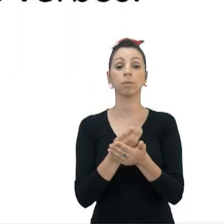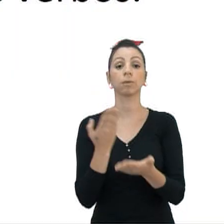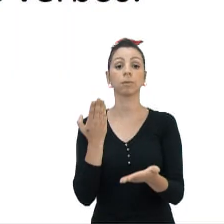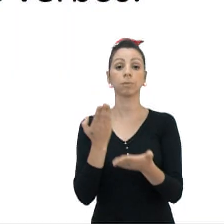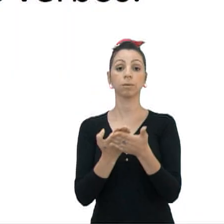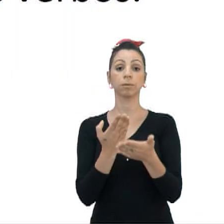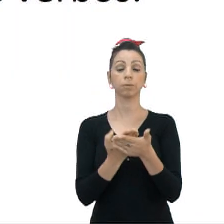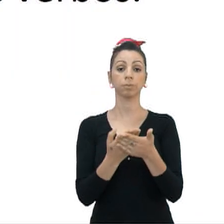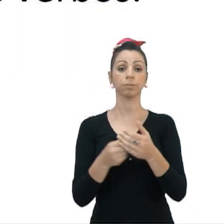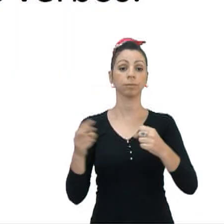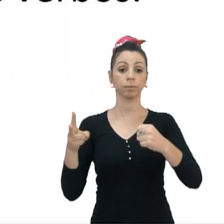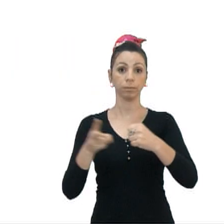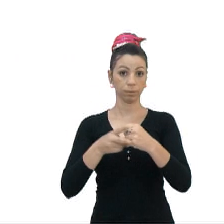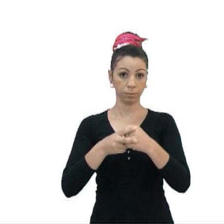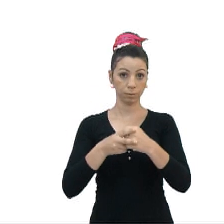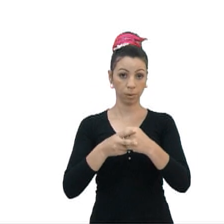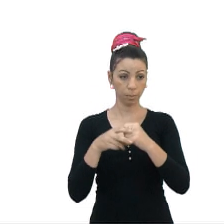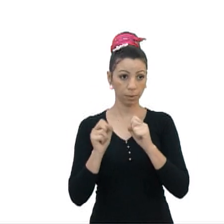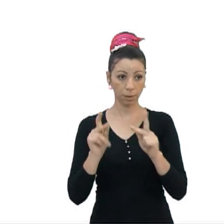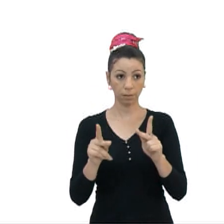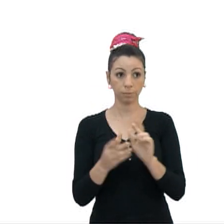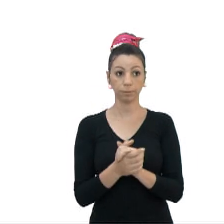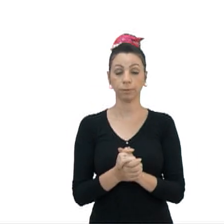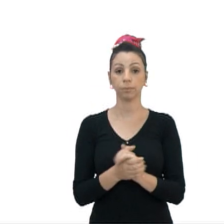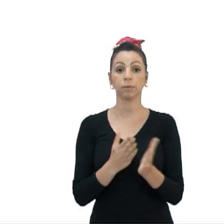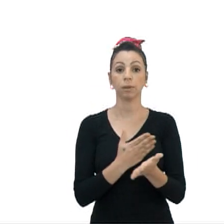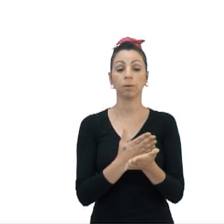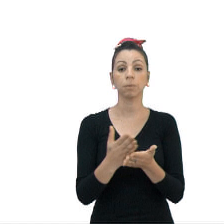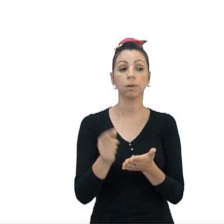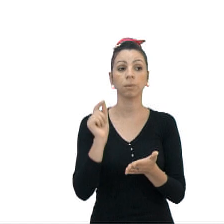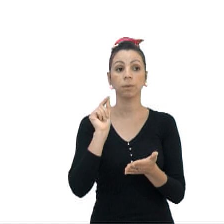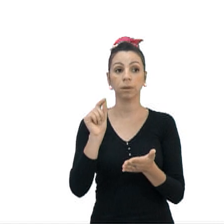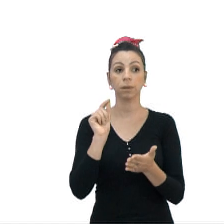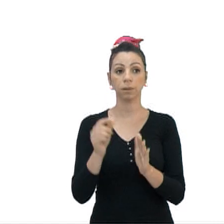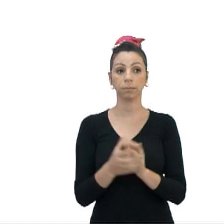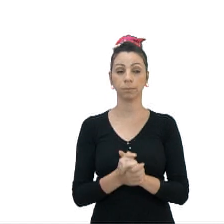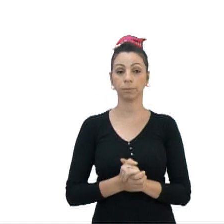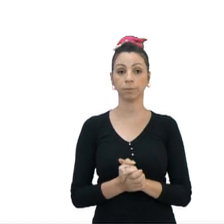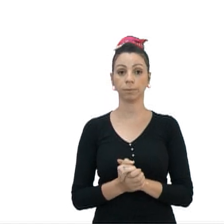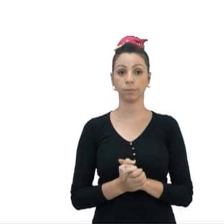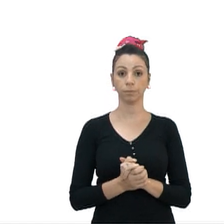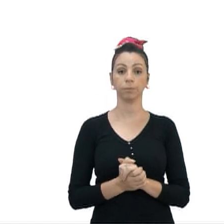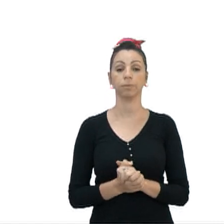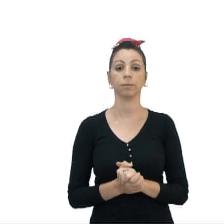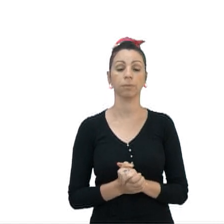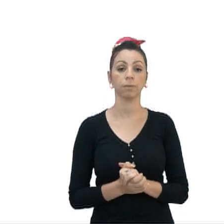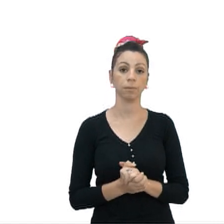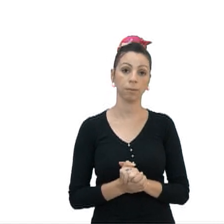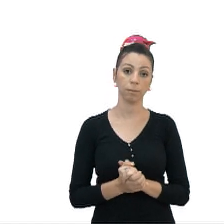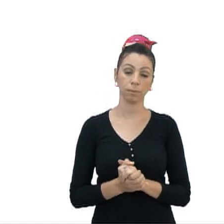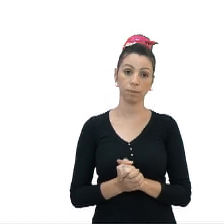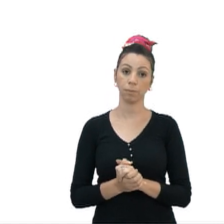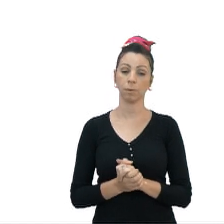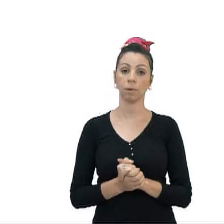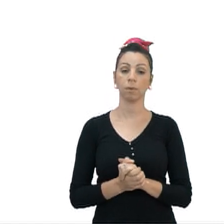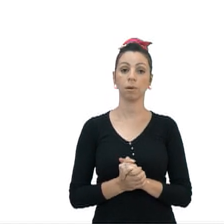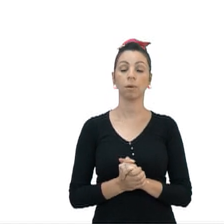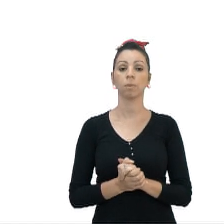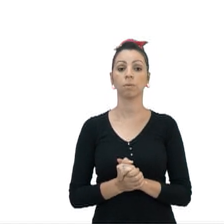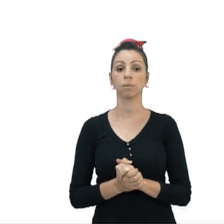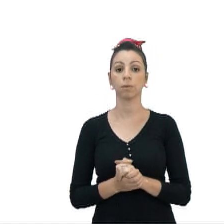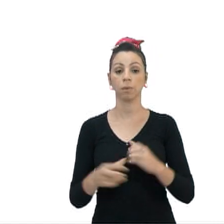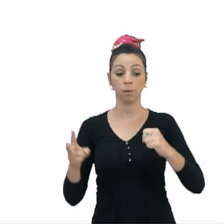estudo dos verbos, ok? Para nós começarmos, vamos com o nosso quiz. São modos